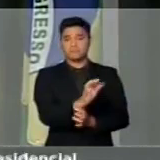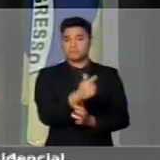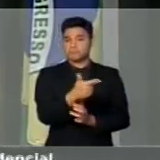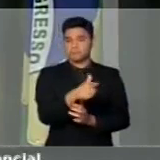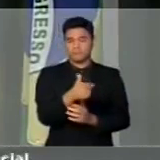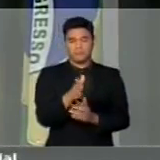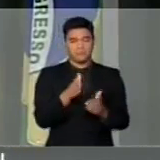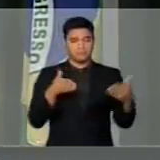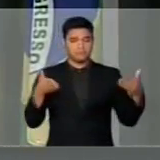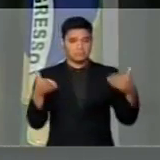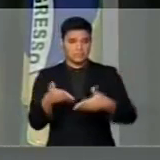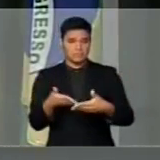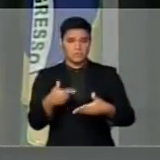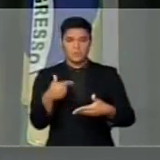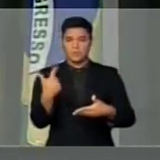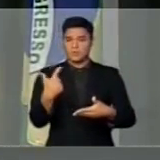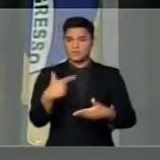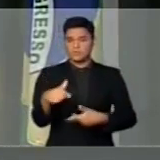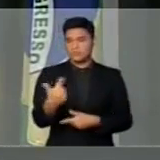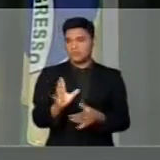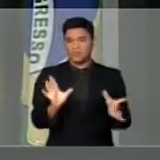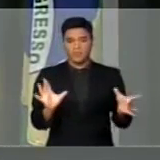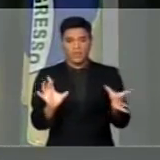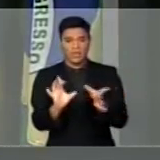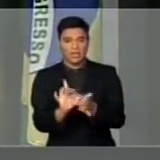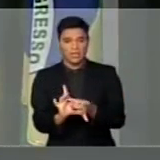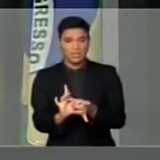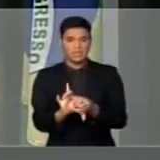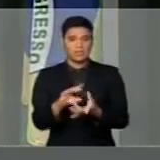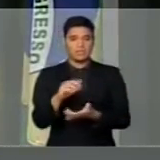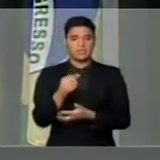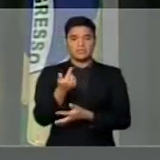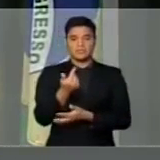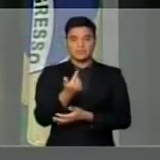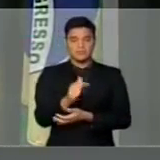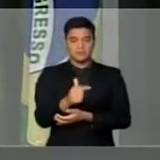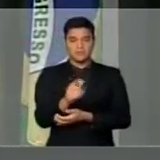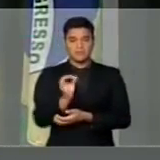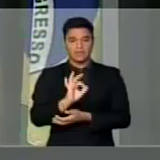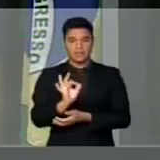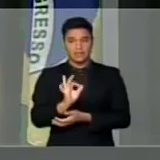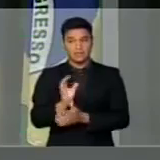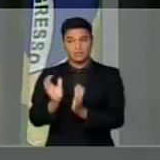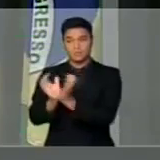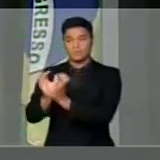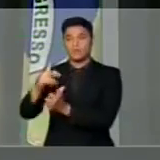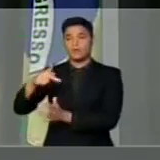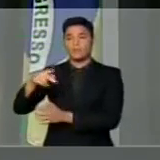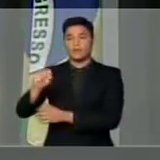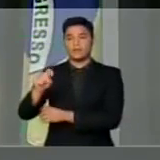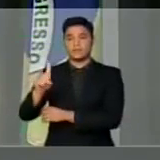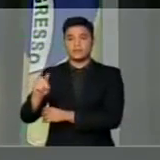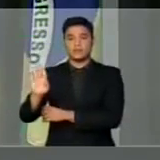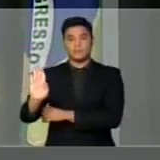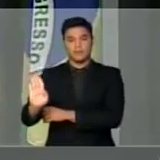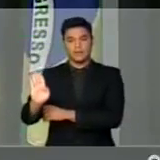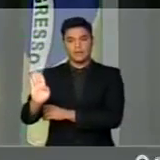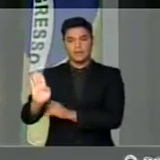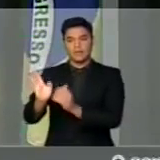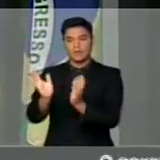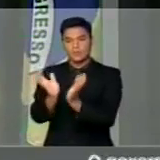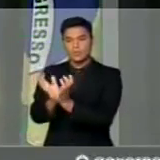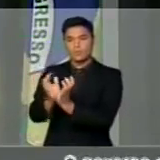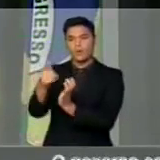progressistas. Precisou que o PSDB emprestasse apoio ao lado de outros